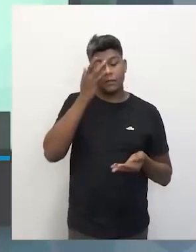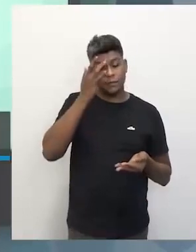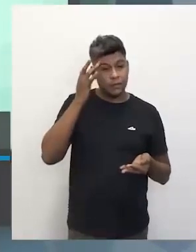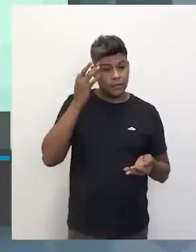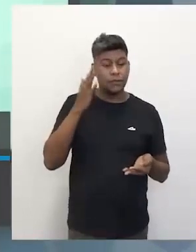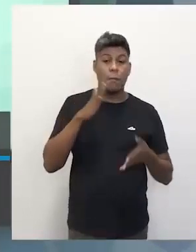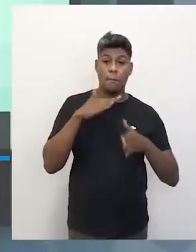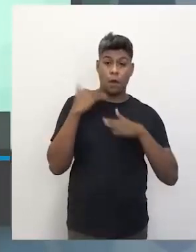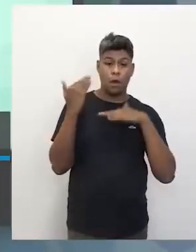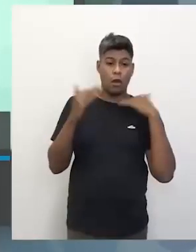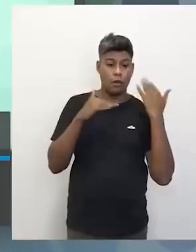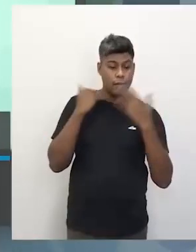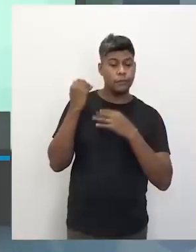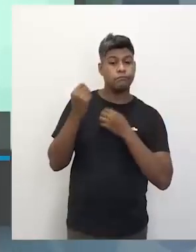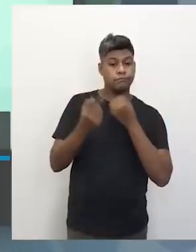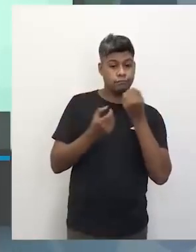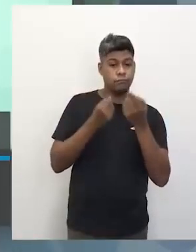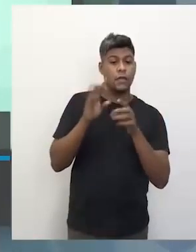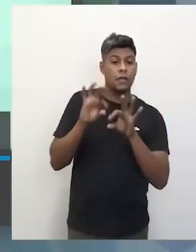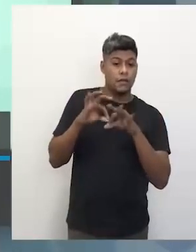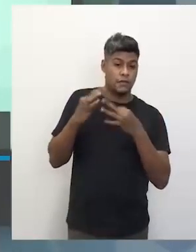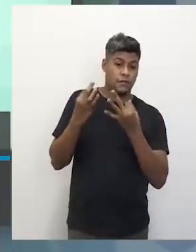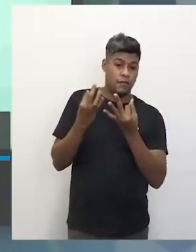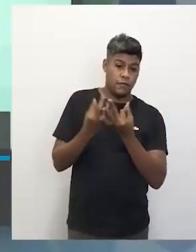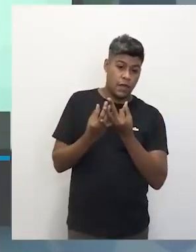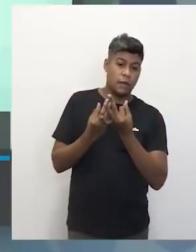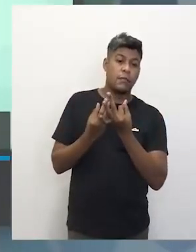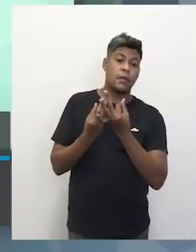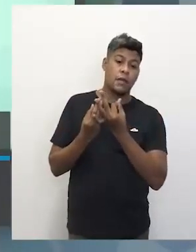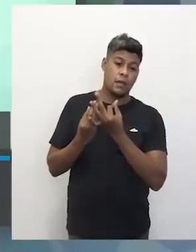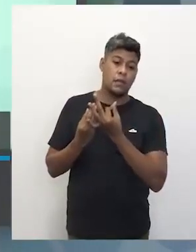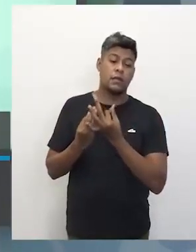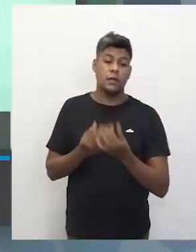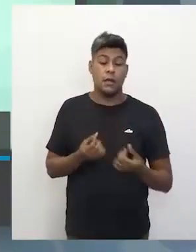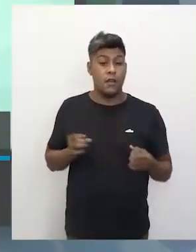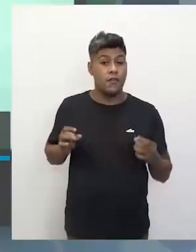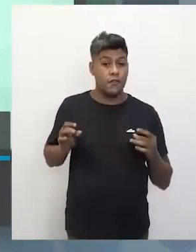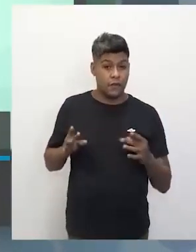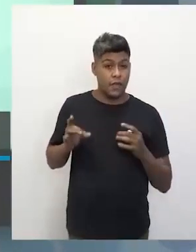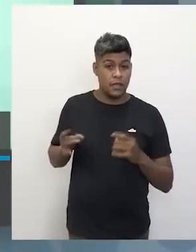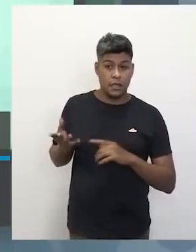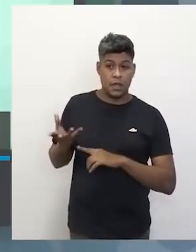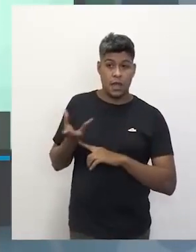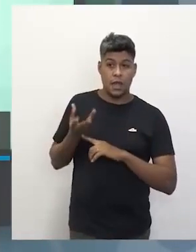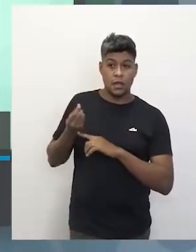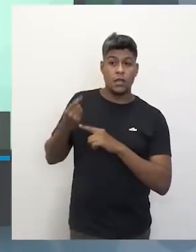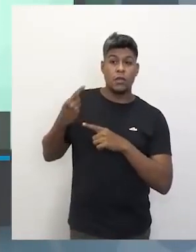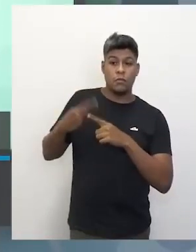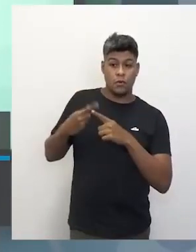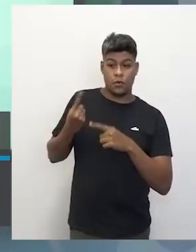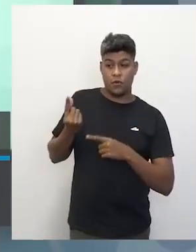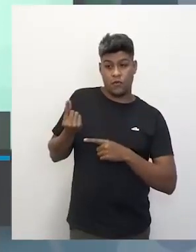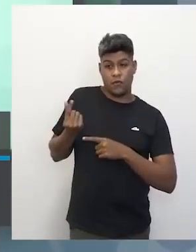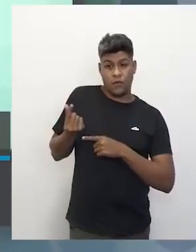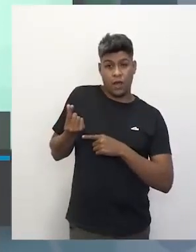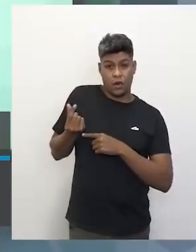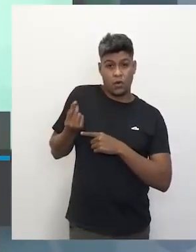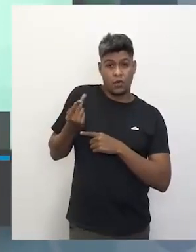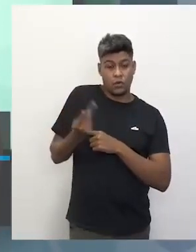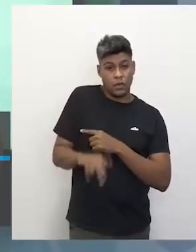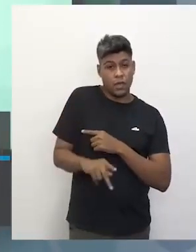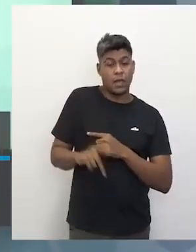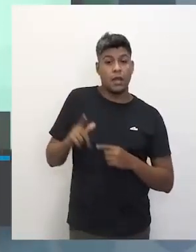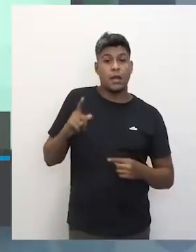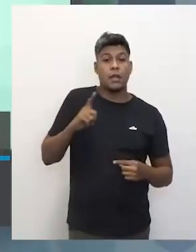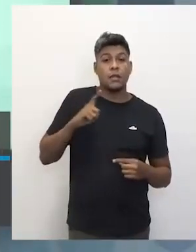elas falecem, às vezes a família, né, os herdeiros, vendem essas obras, porque o valor delas, né, acaba tendo